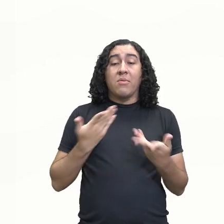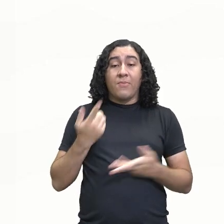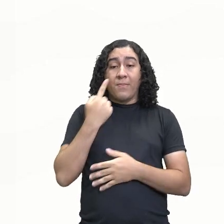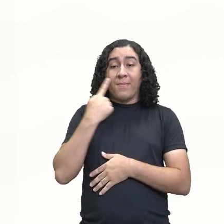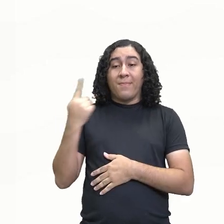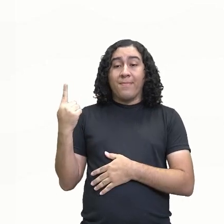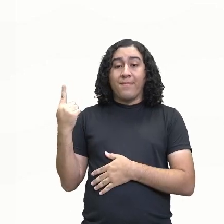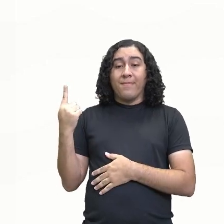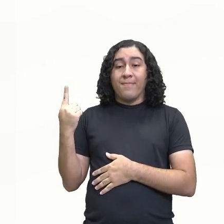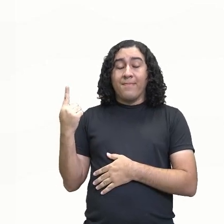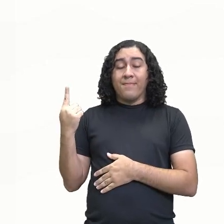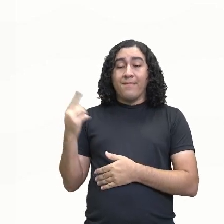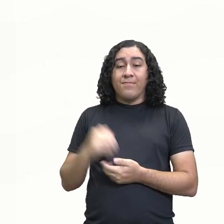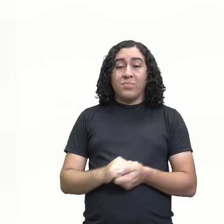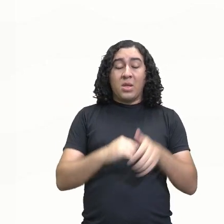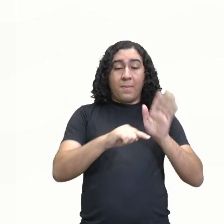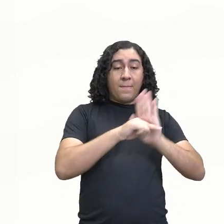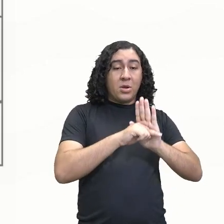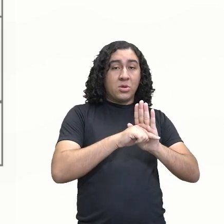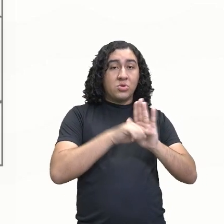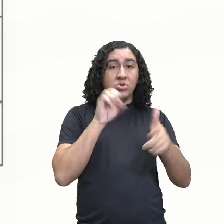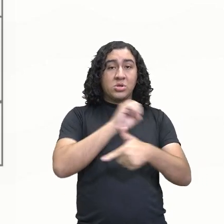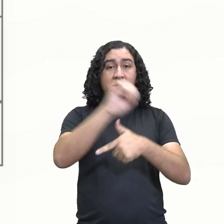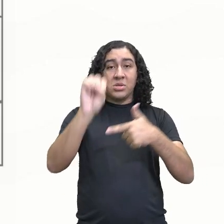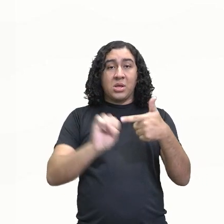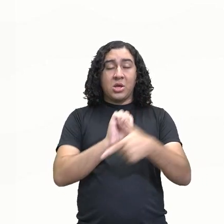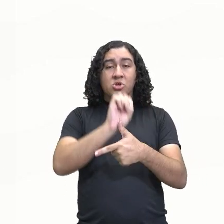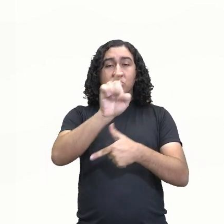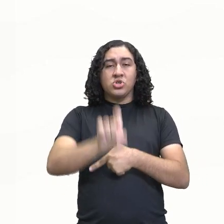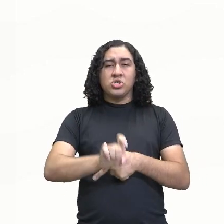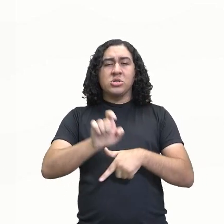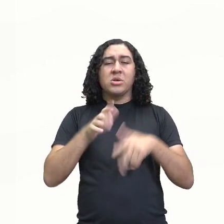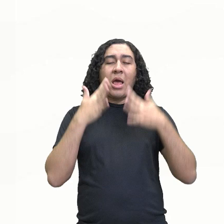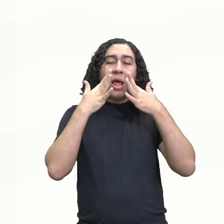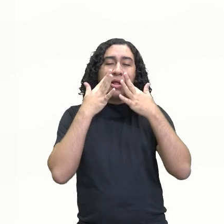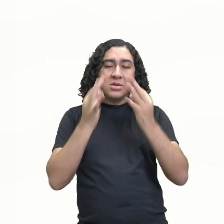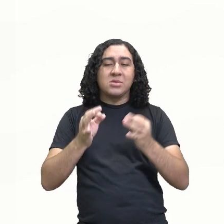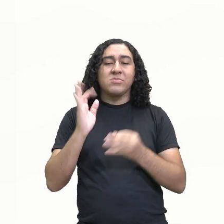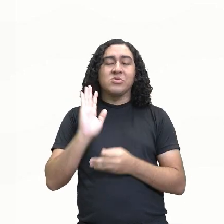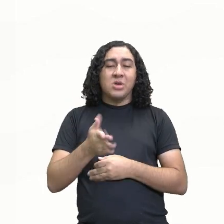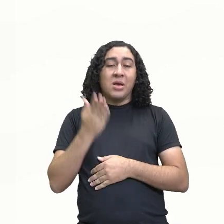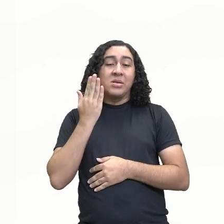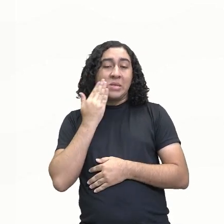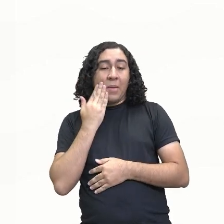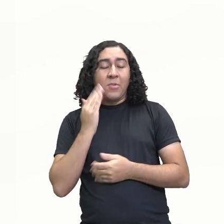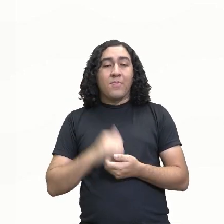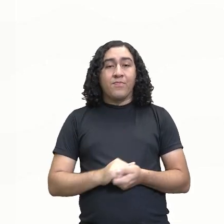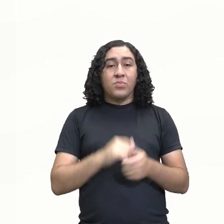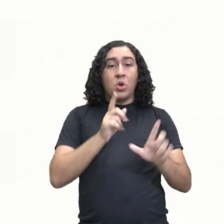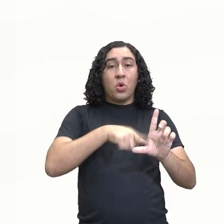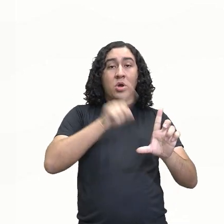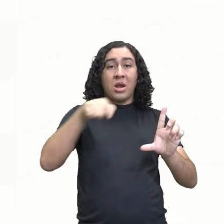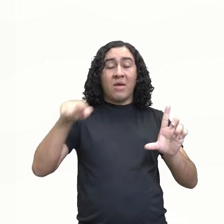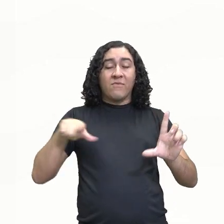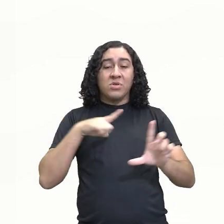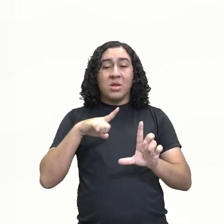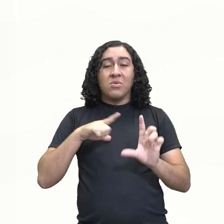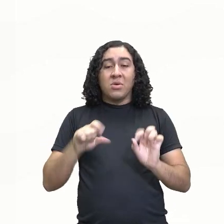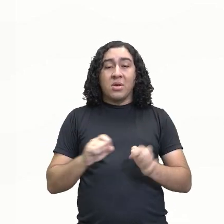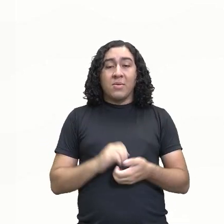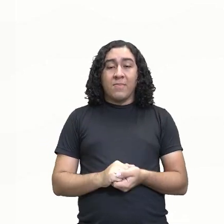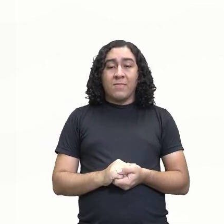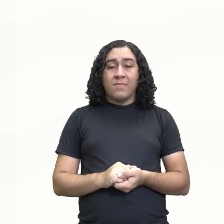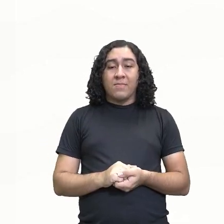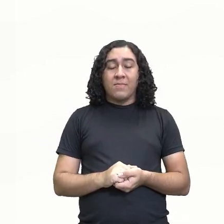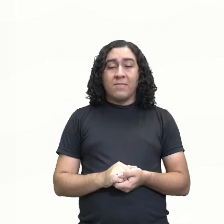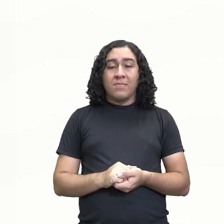ali menos seno x. Não é? E quem prestou atenção aí já percebeu que o gráfico ele está aqui,